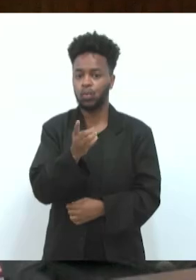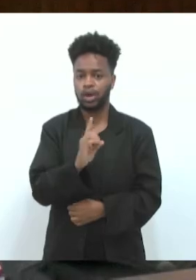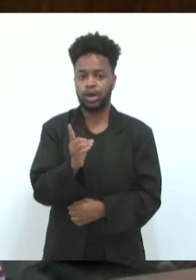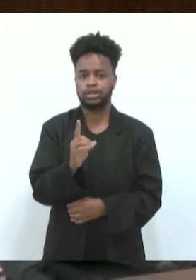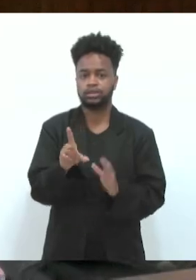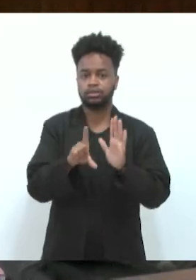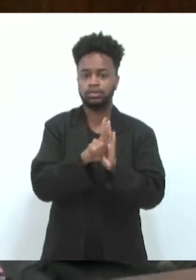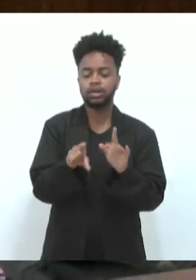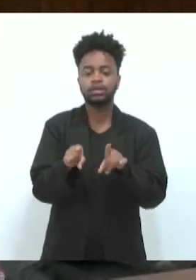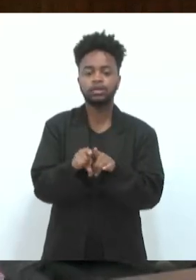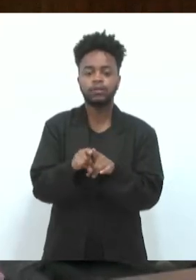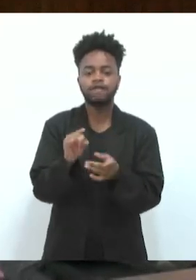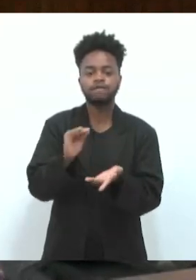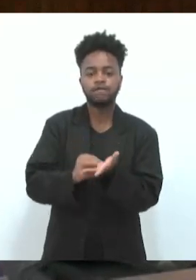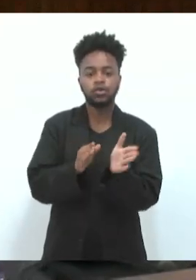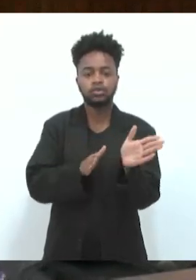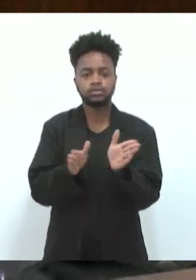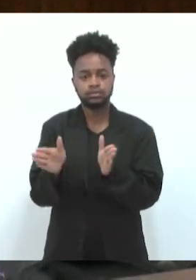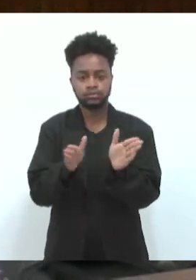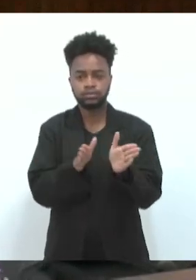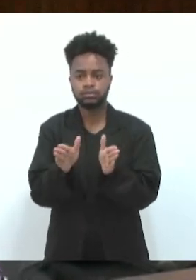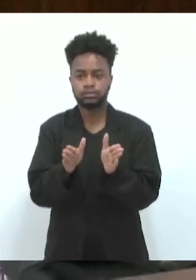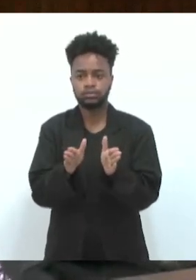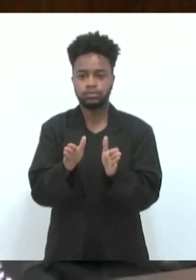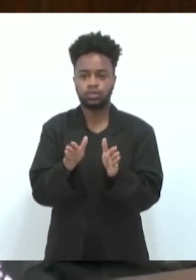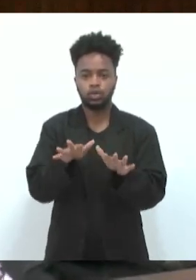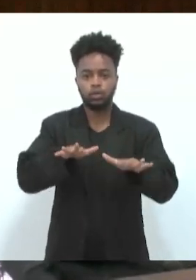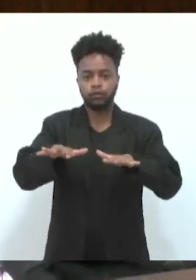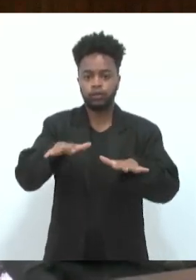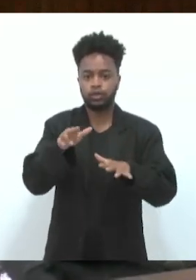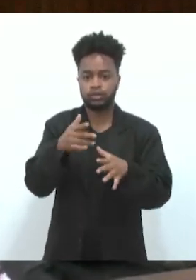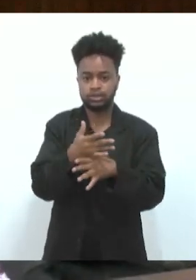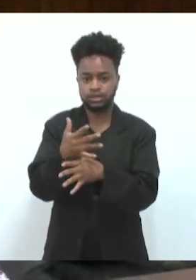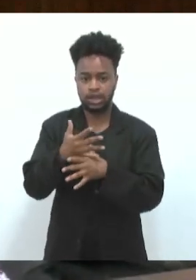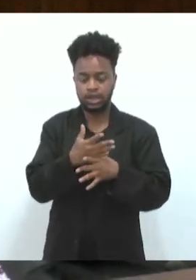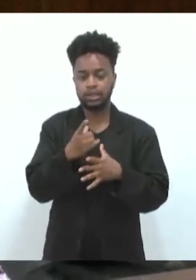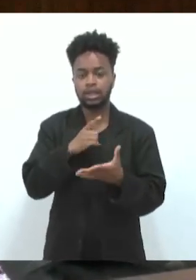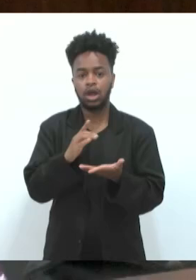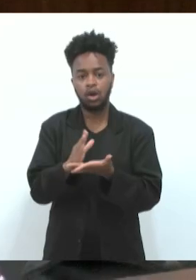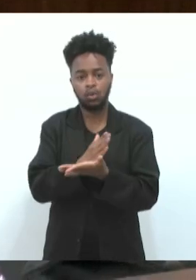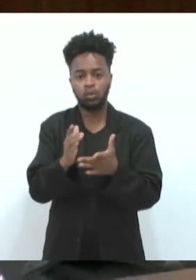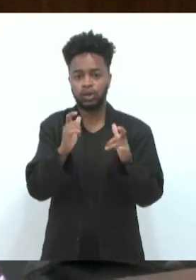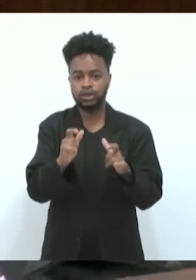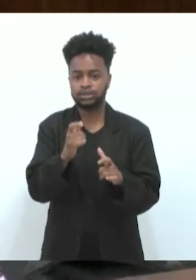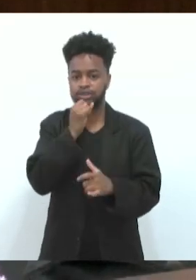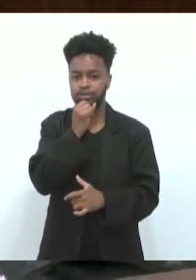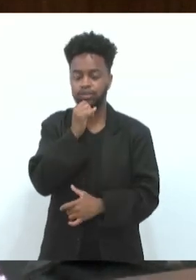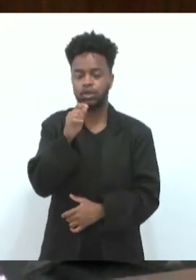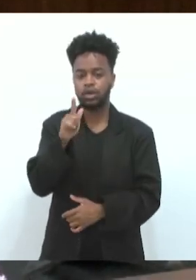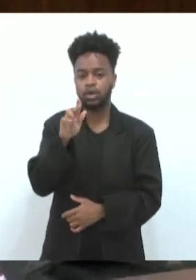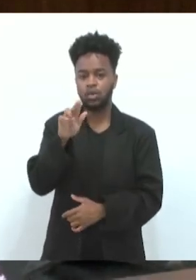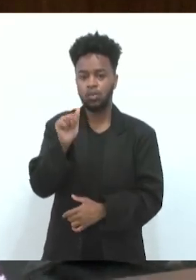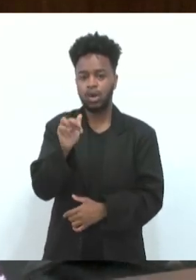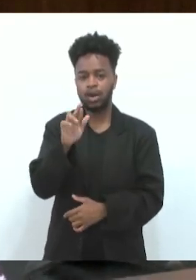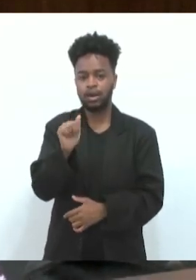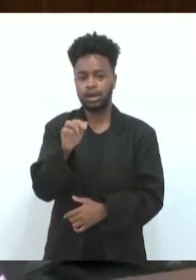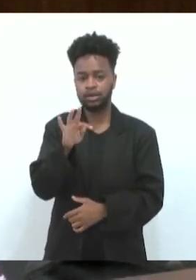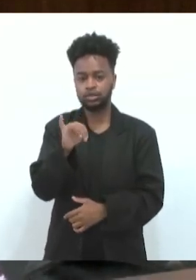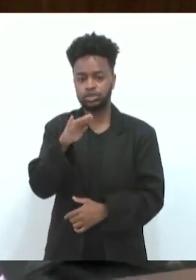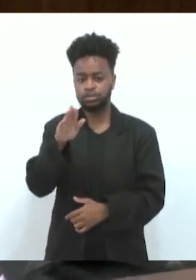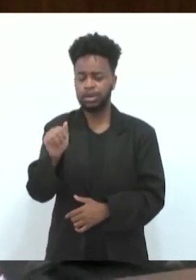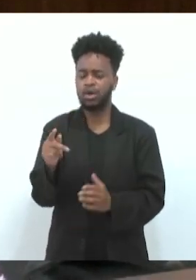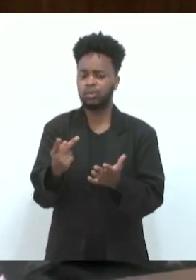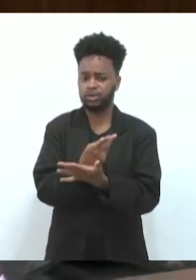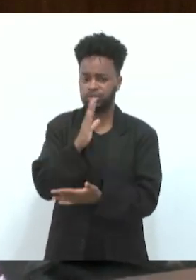falta de mais acessibilidade na mobilidade urbana. Nós temos trechos, como ali em Guaratiba, que já aconteceu